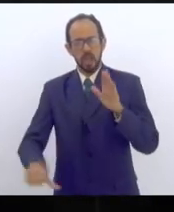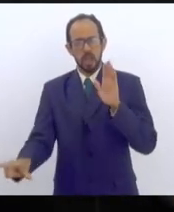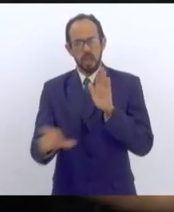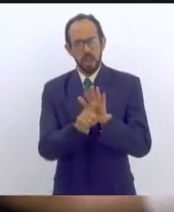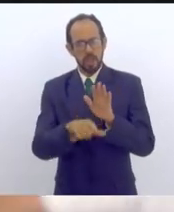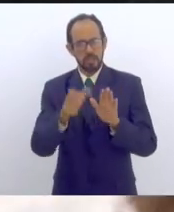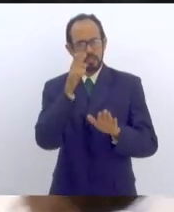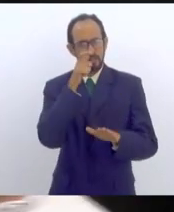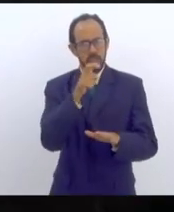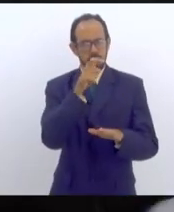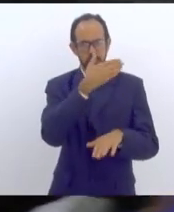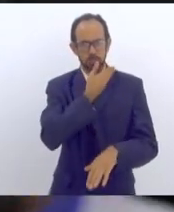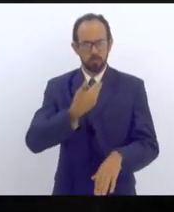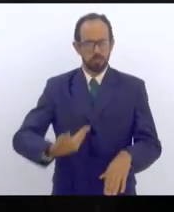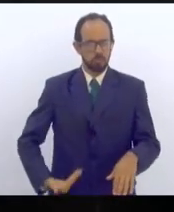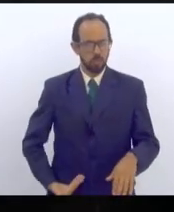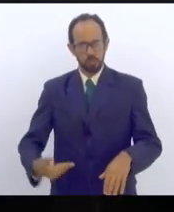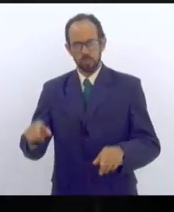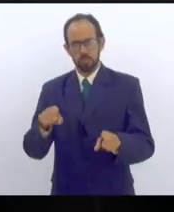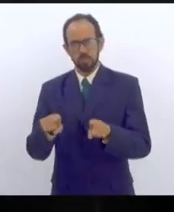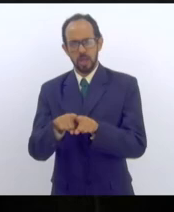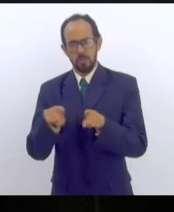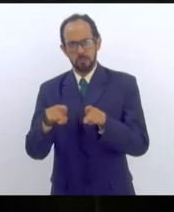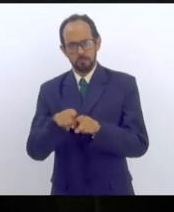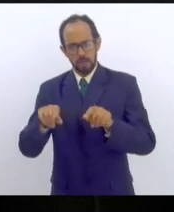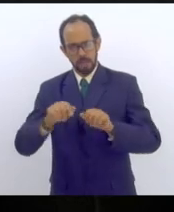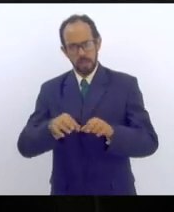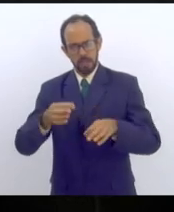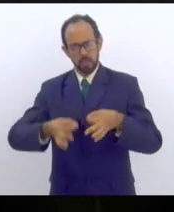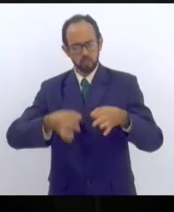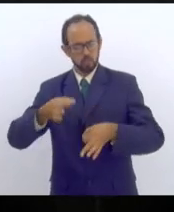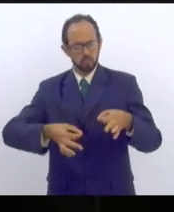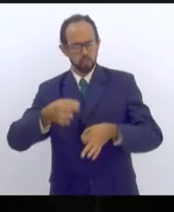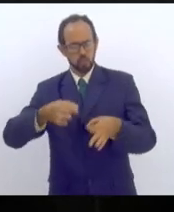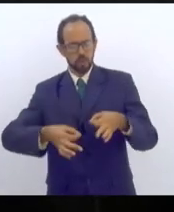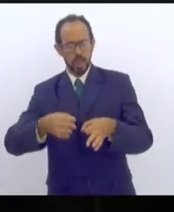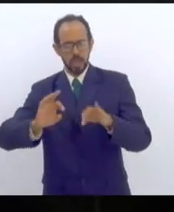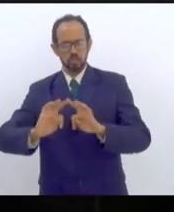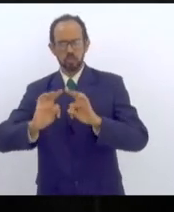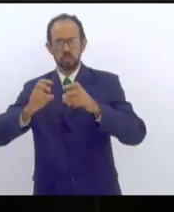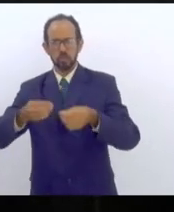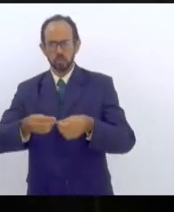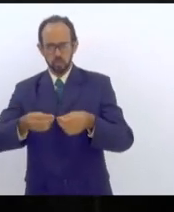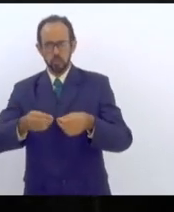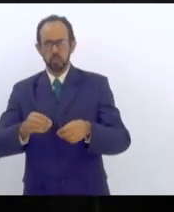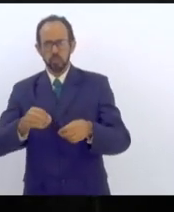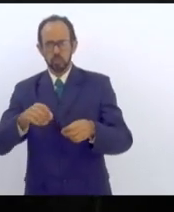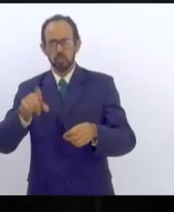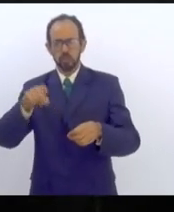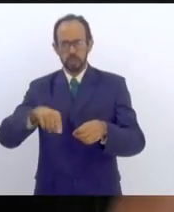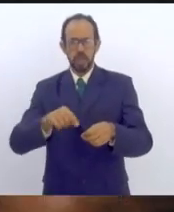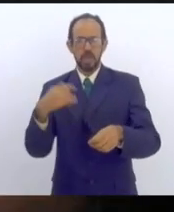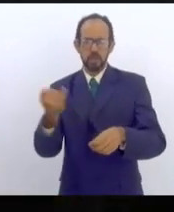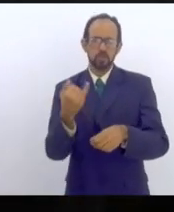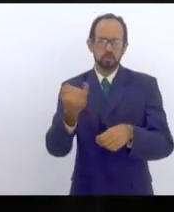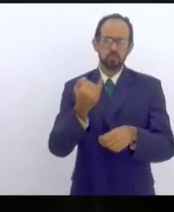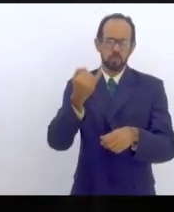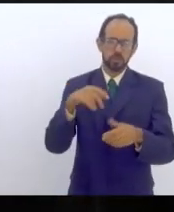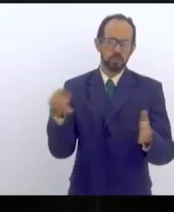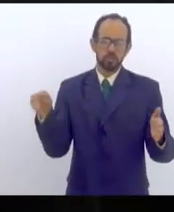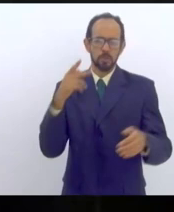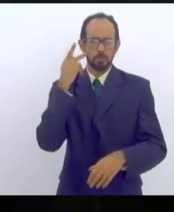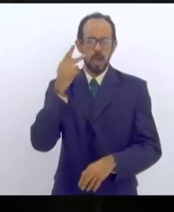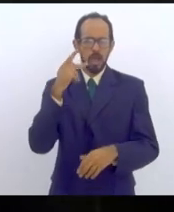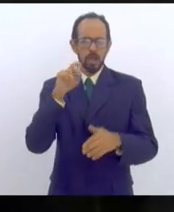interesse público e emitir juízo de valor sobre tudo aquilo que for de importância para a